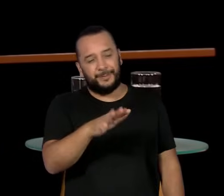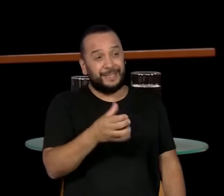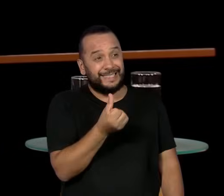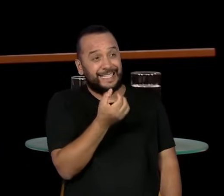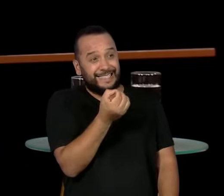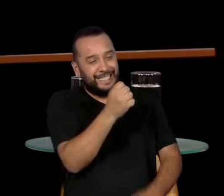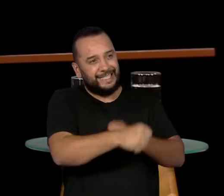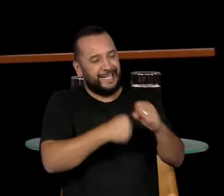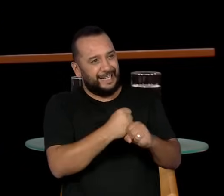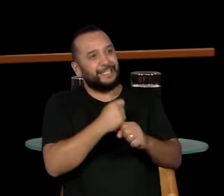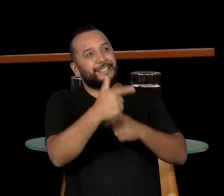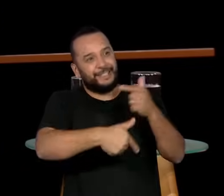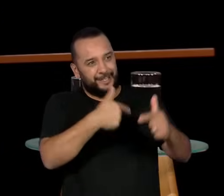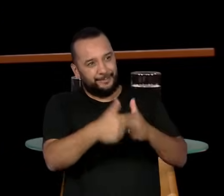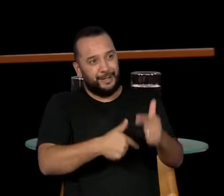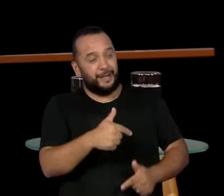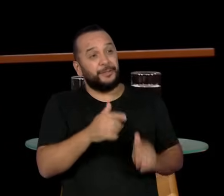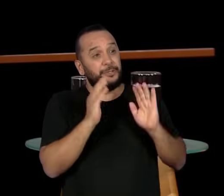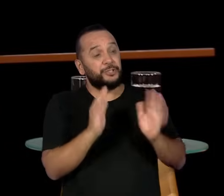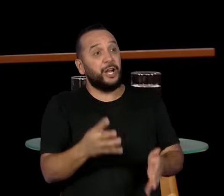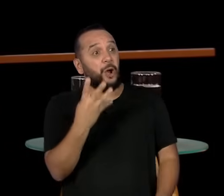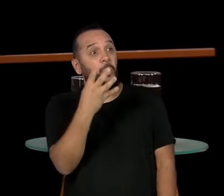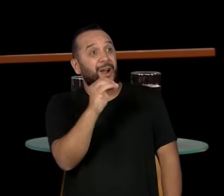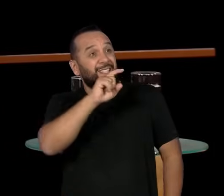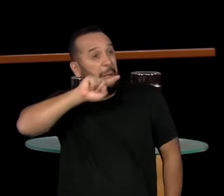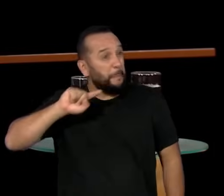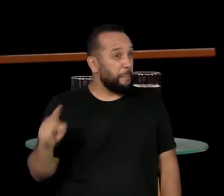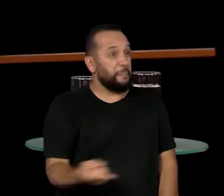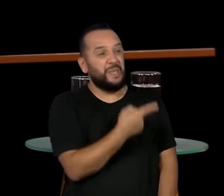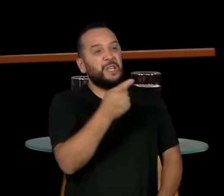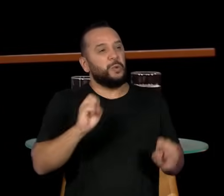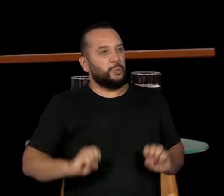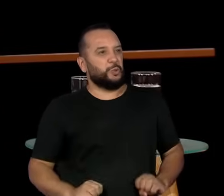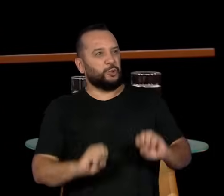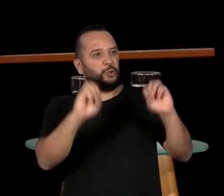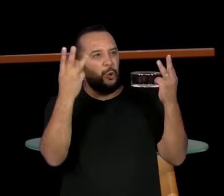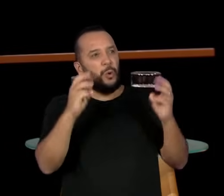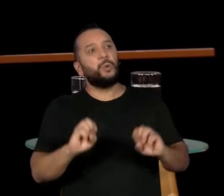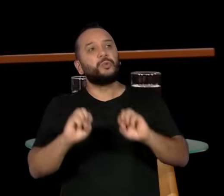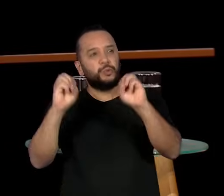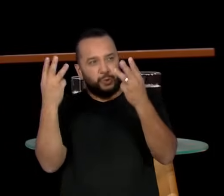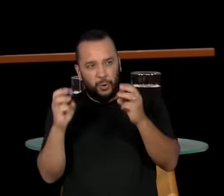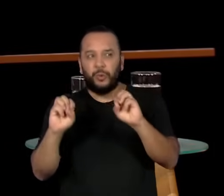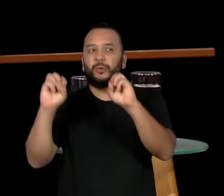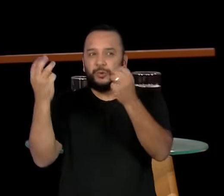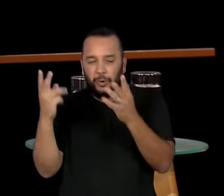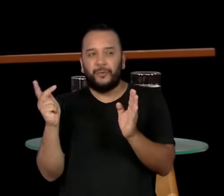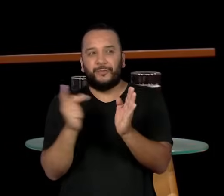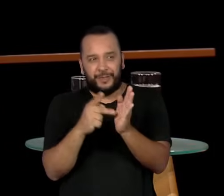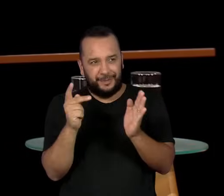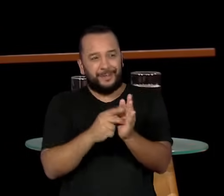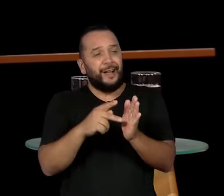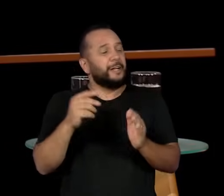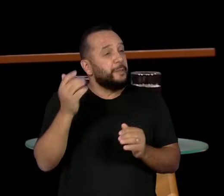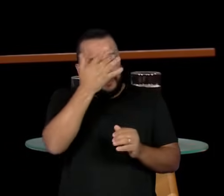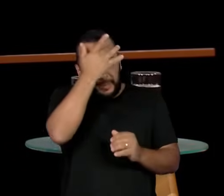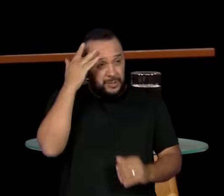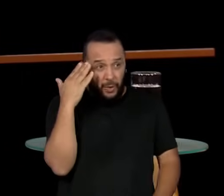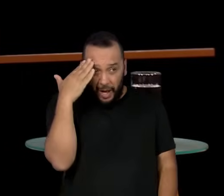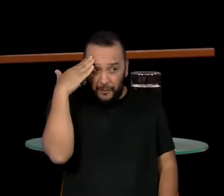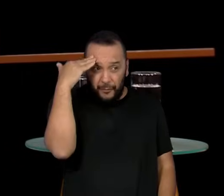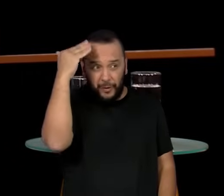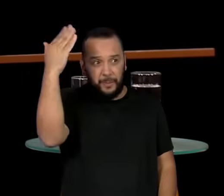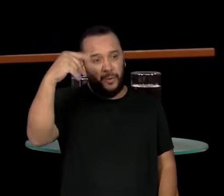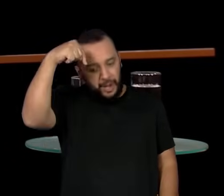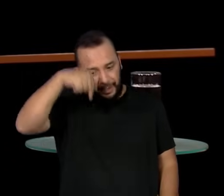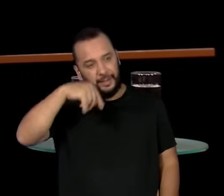anos de atividades quase 40 mil espetáculos realizados. Centenas de artistas daqui e